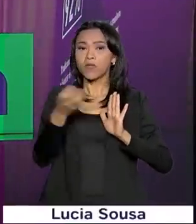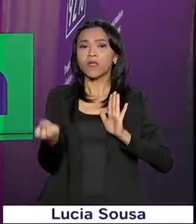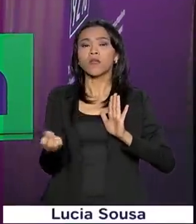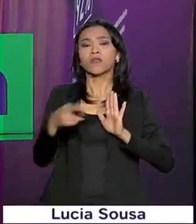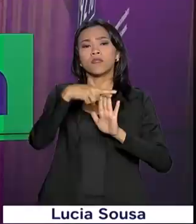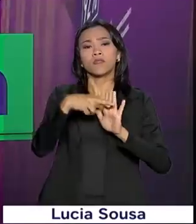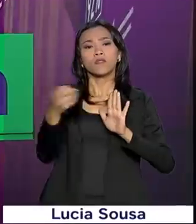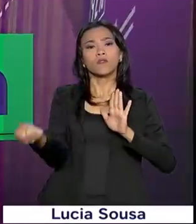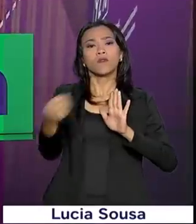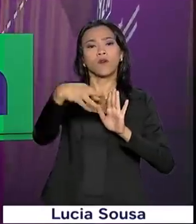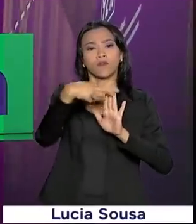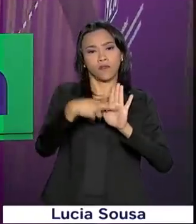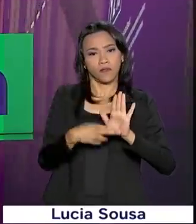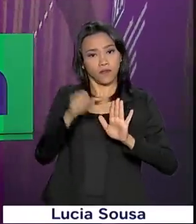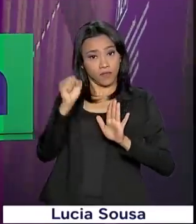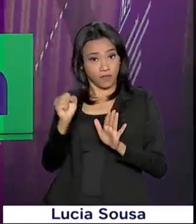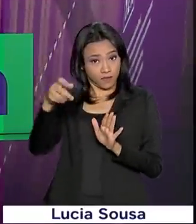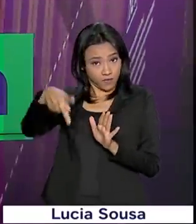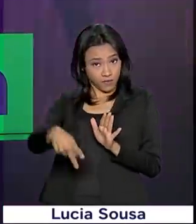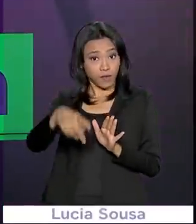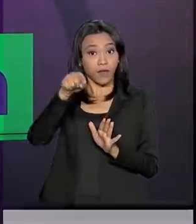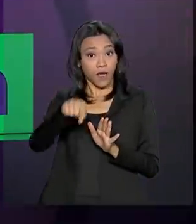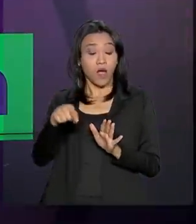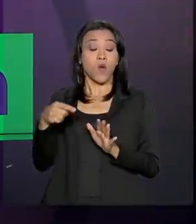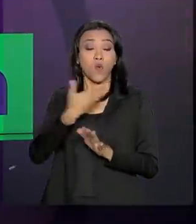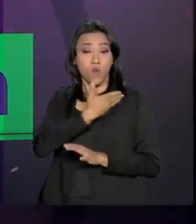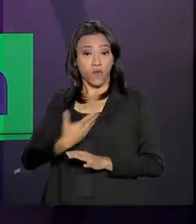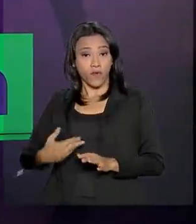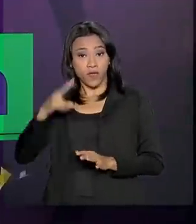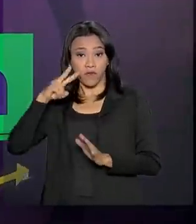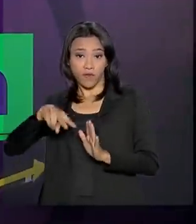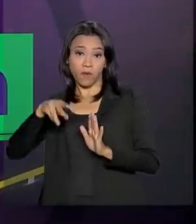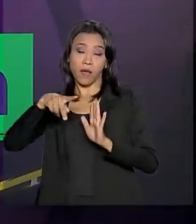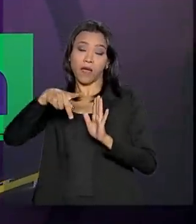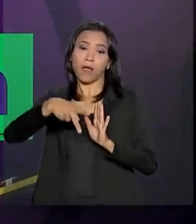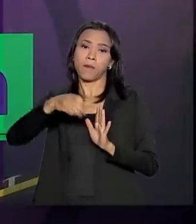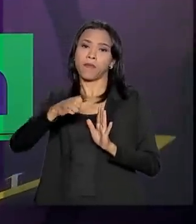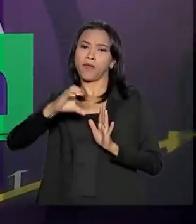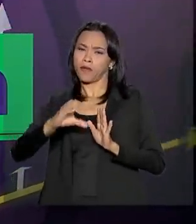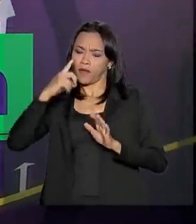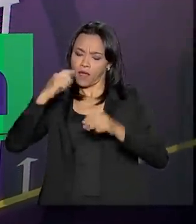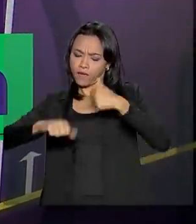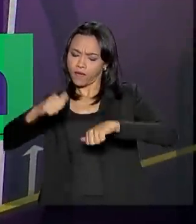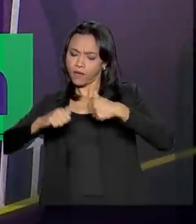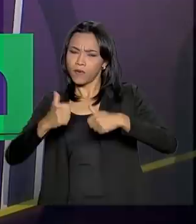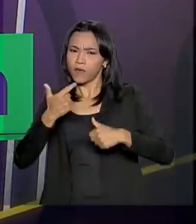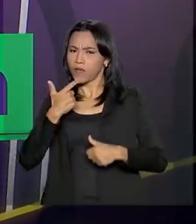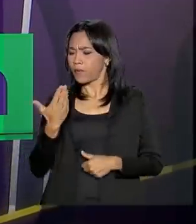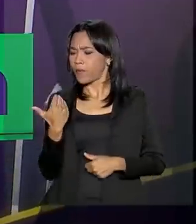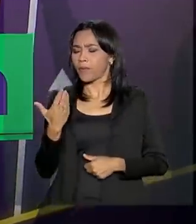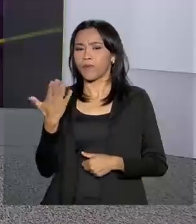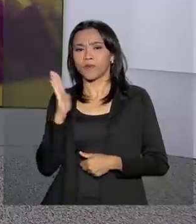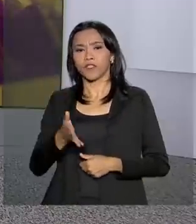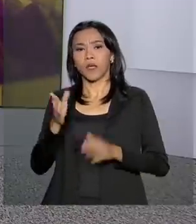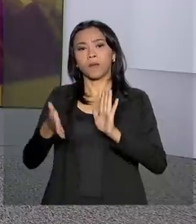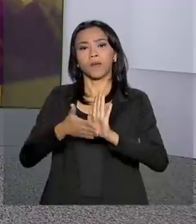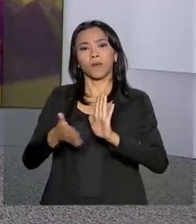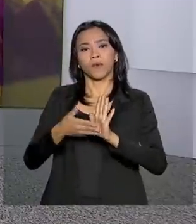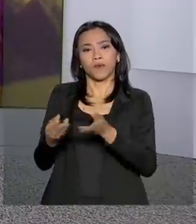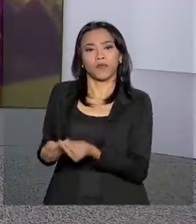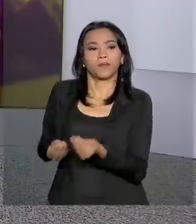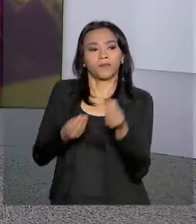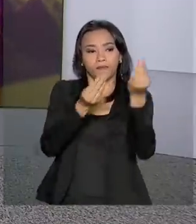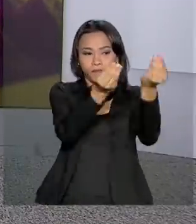Previdência. O governo concluiu o texto da PEC e o presidente Jair Bolsonaro entregou a proposta agora há pouco ao Congresso Nacional. Eu